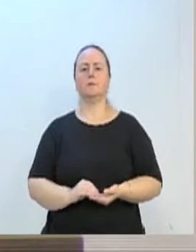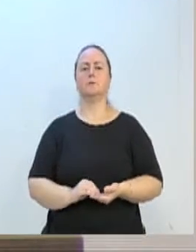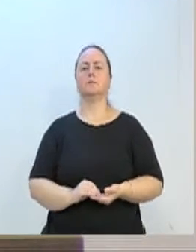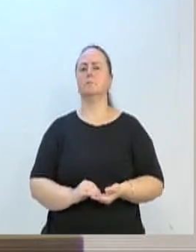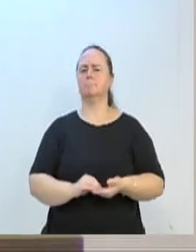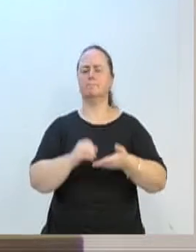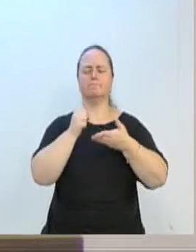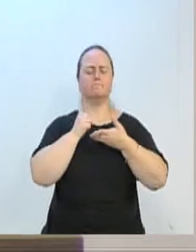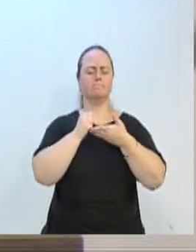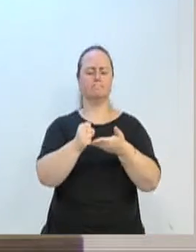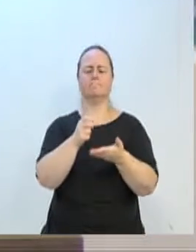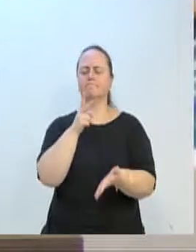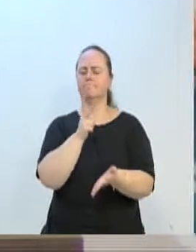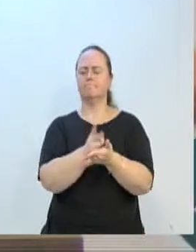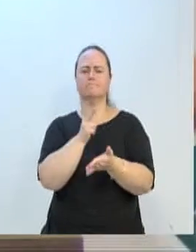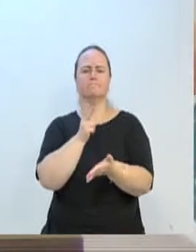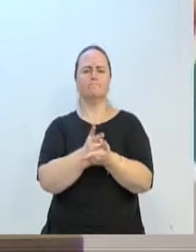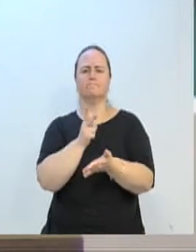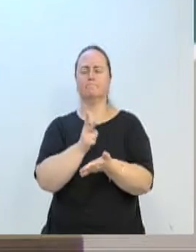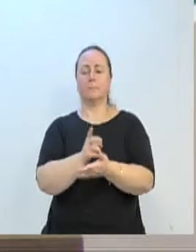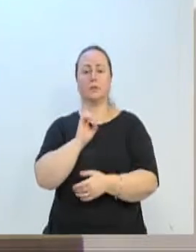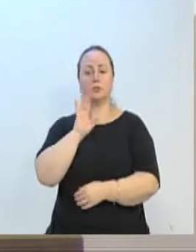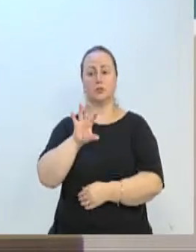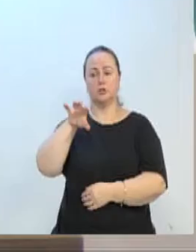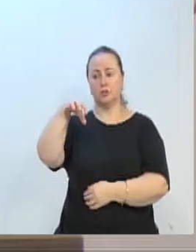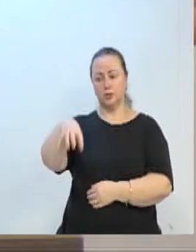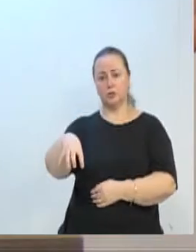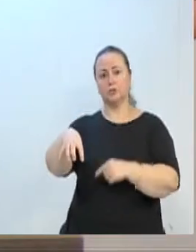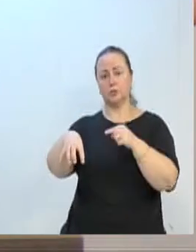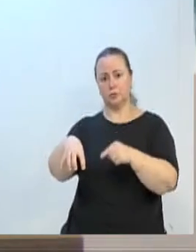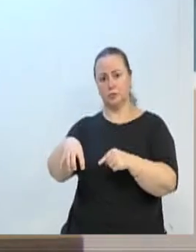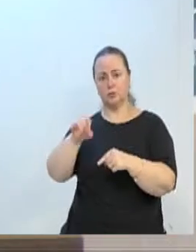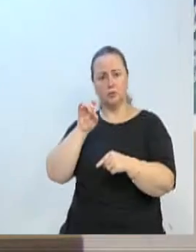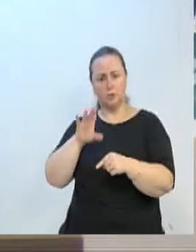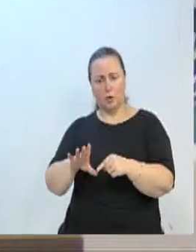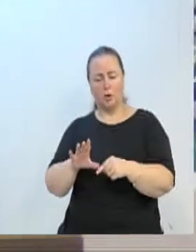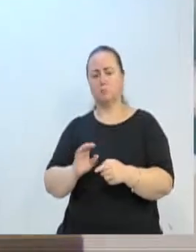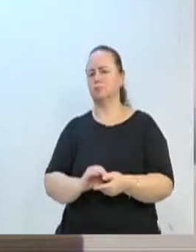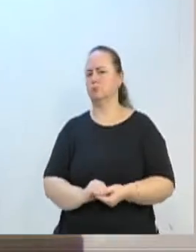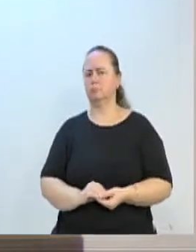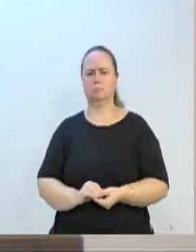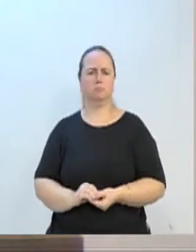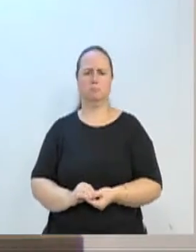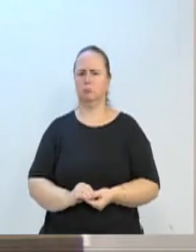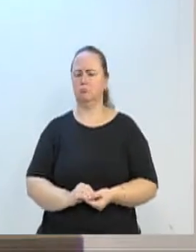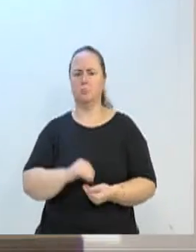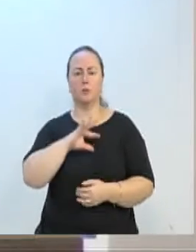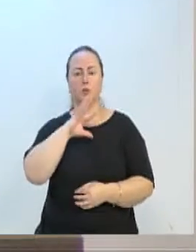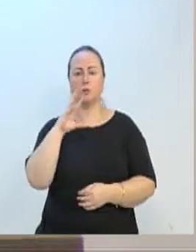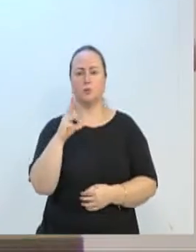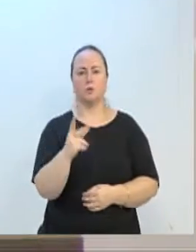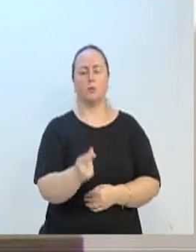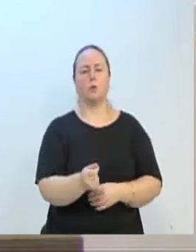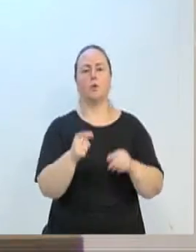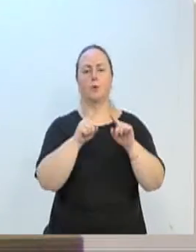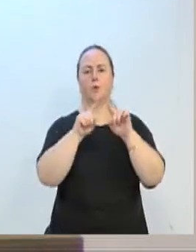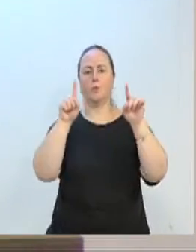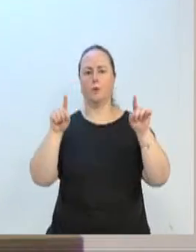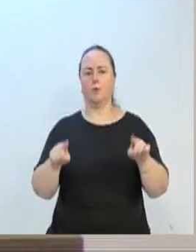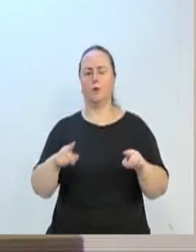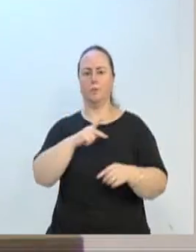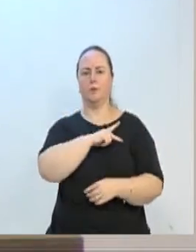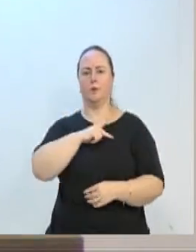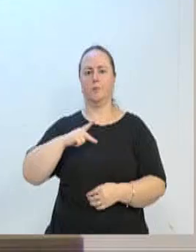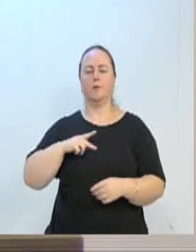permanente aqui. Repito, não só essa classe, que foi tema, inclusive, hoje, da Tribuna Livre, mas a todos os servidores e servidoras públicas do nosso